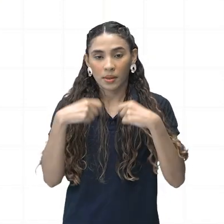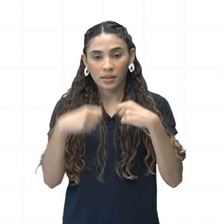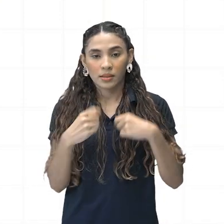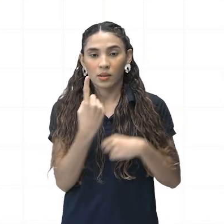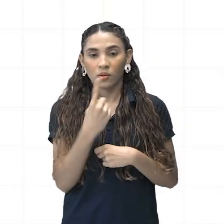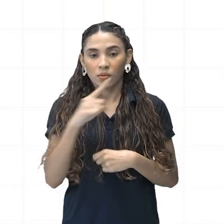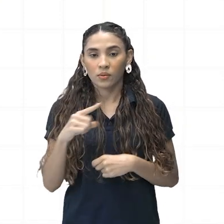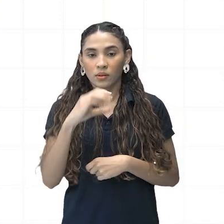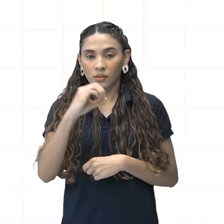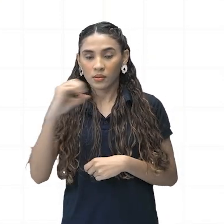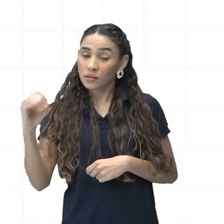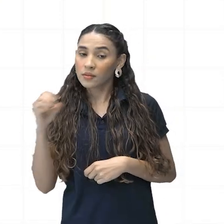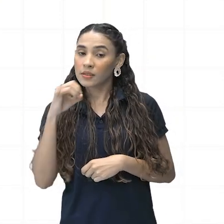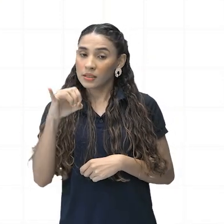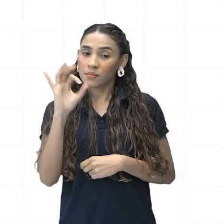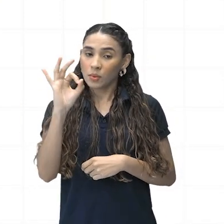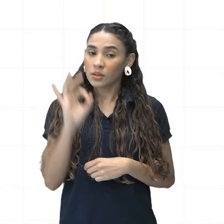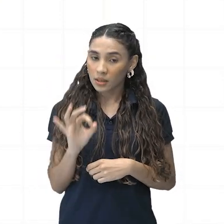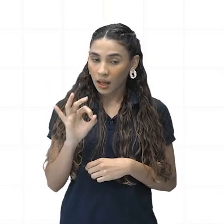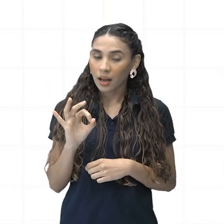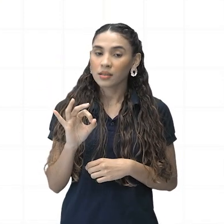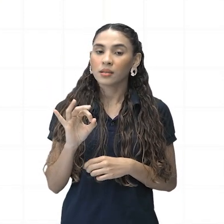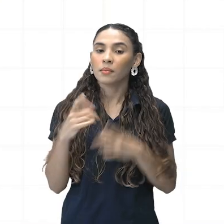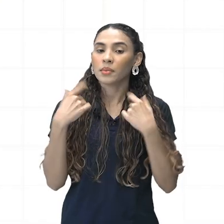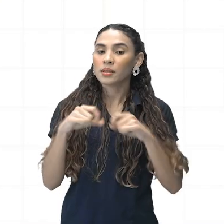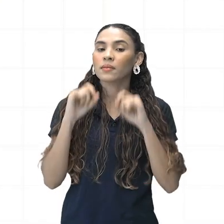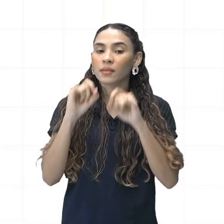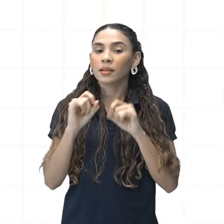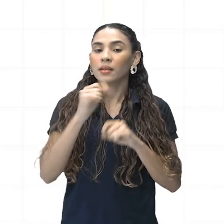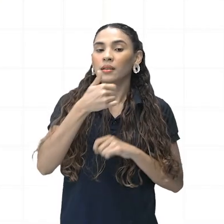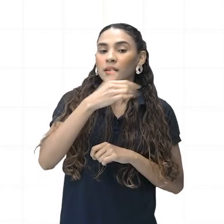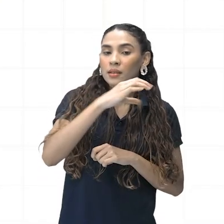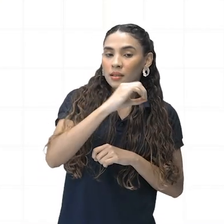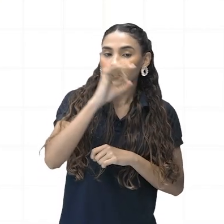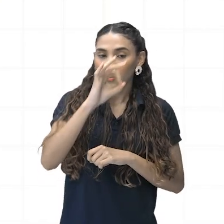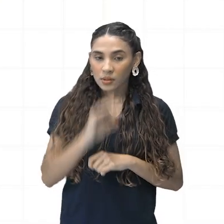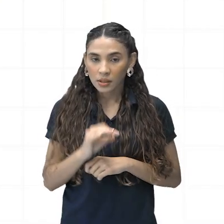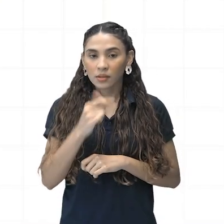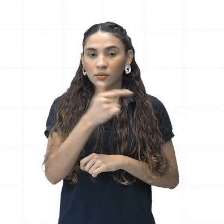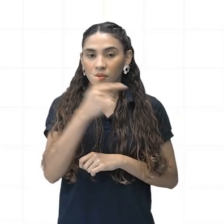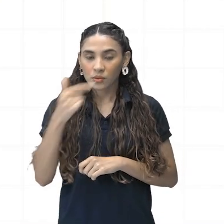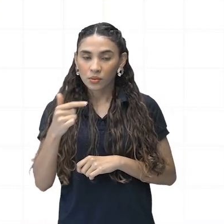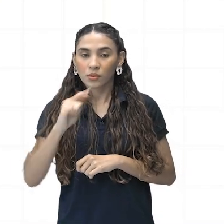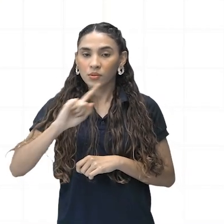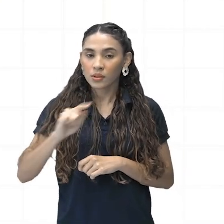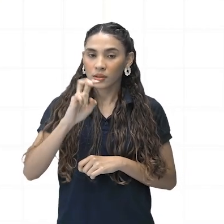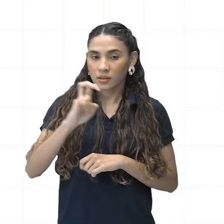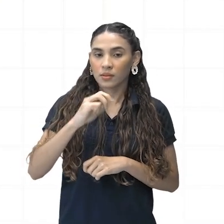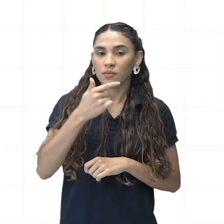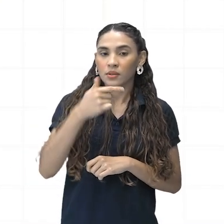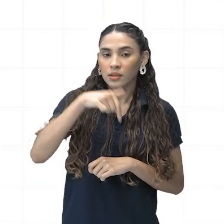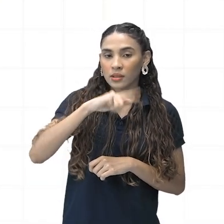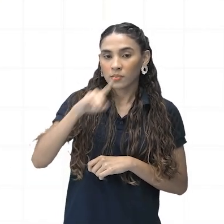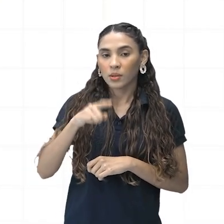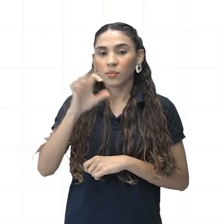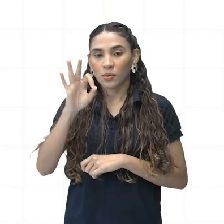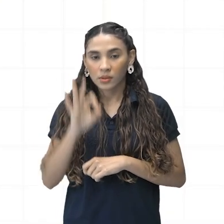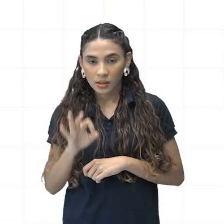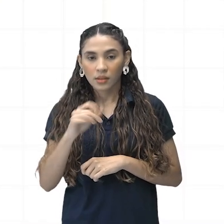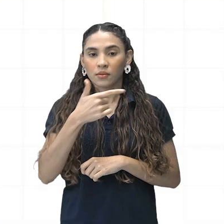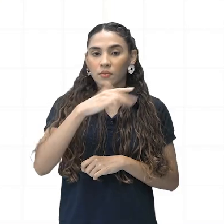a 1. Se eu tivesse em porcentagem, aqui seria 10%, 22,5%,